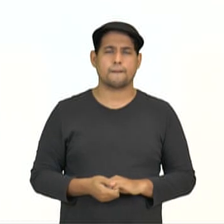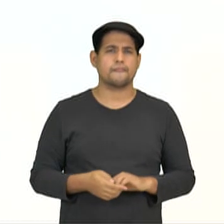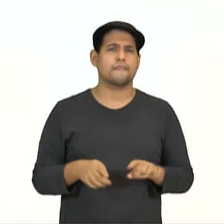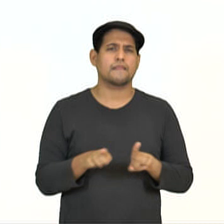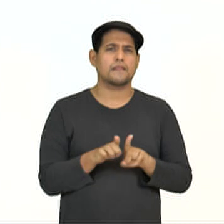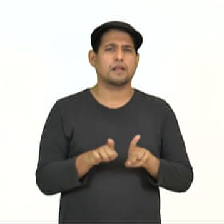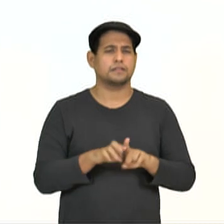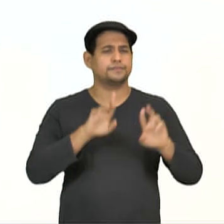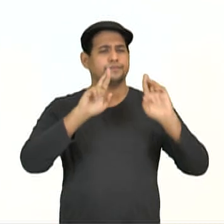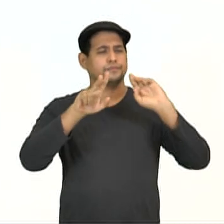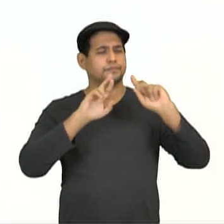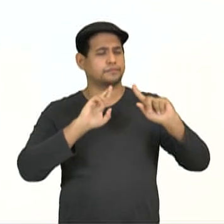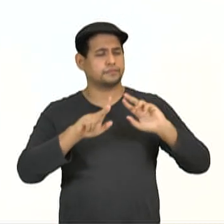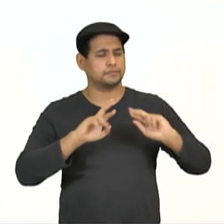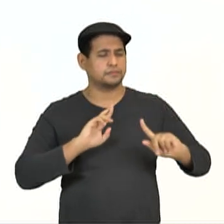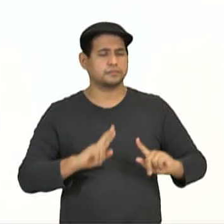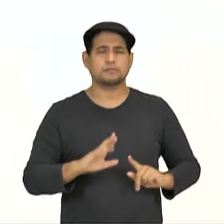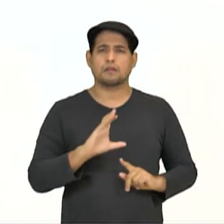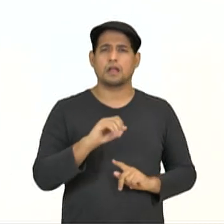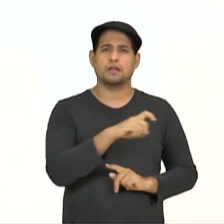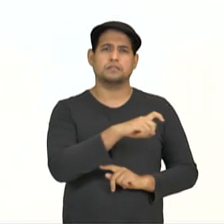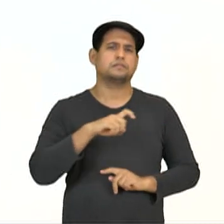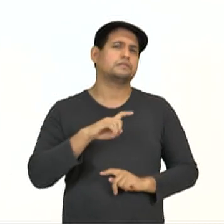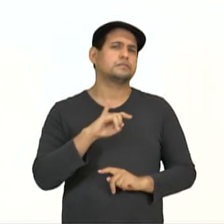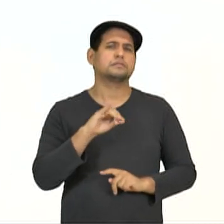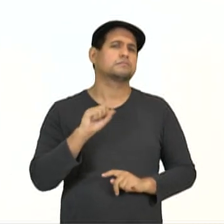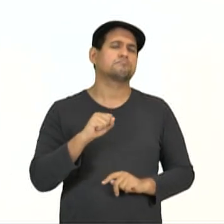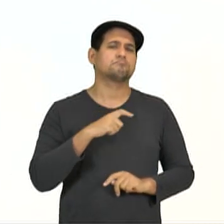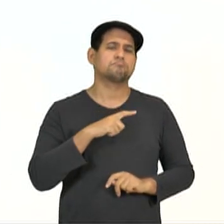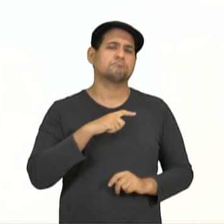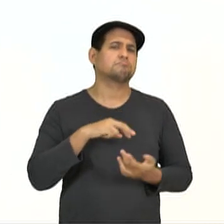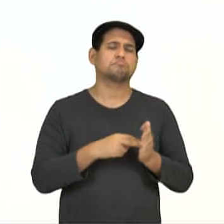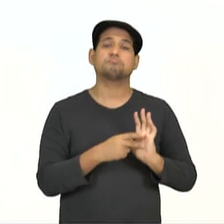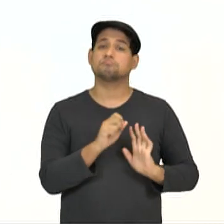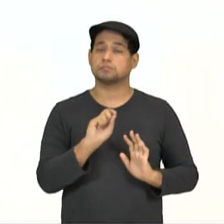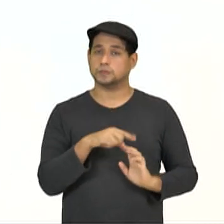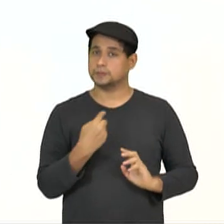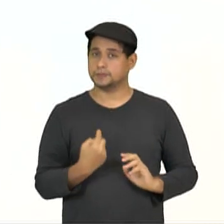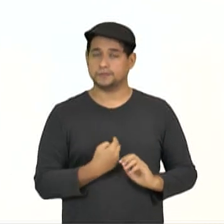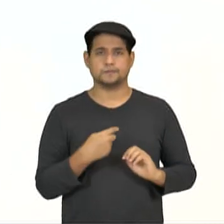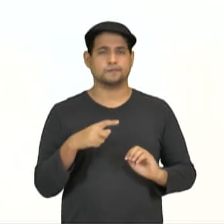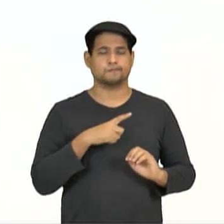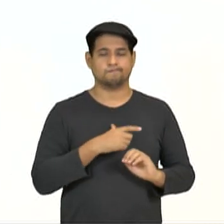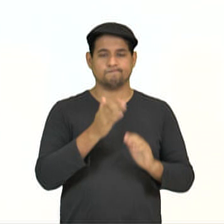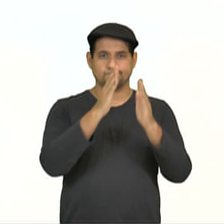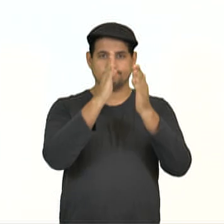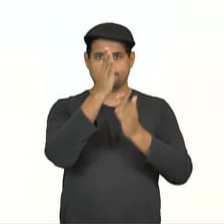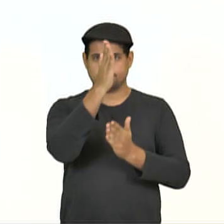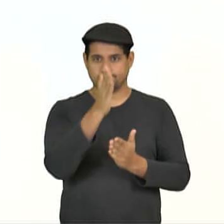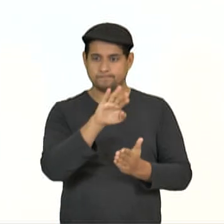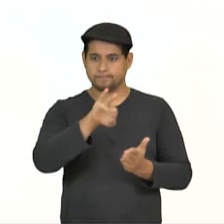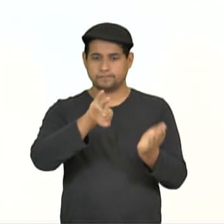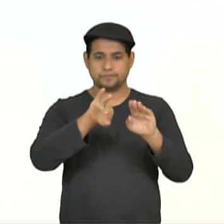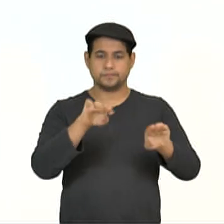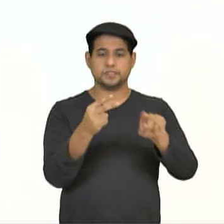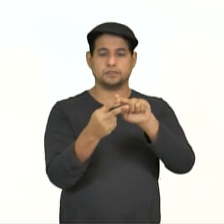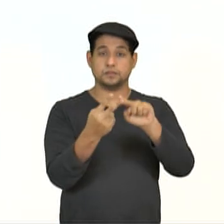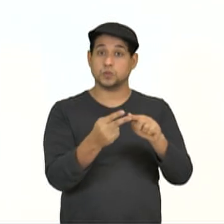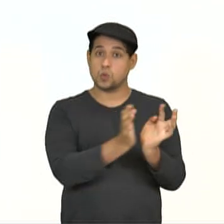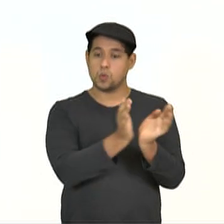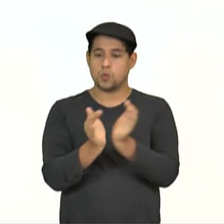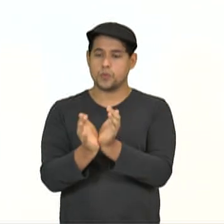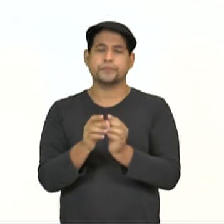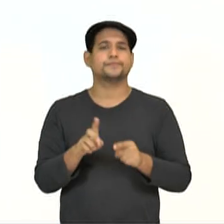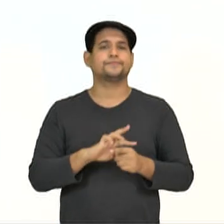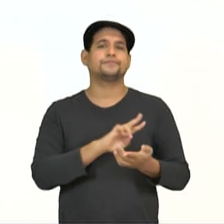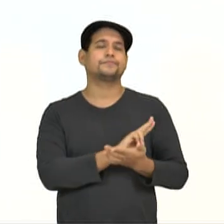aos tipos de óxidos que existem? Então, basicamente, nós podemos dividir os óxidos em dois grupos: